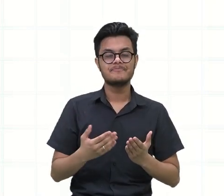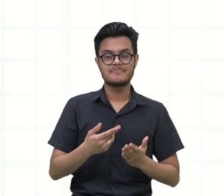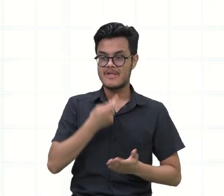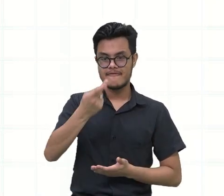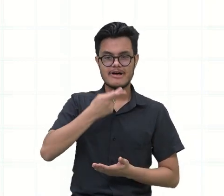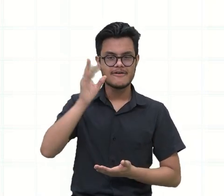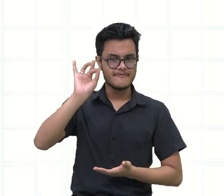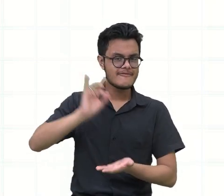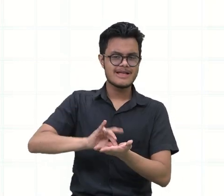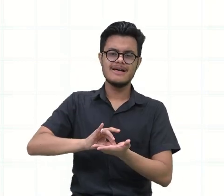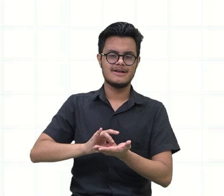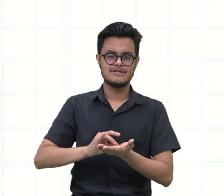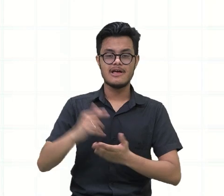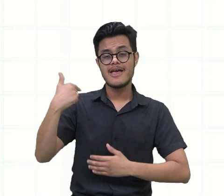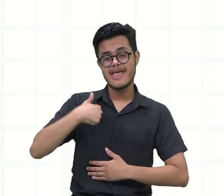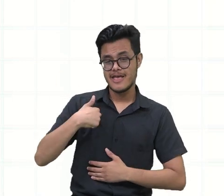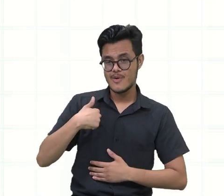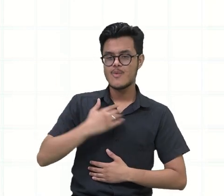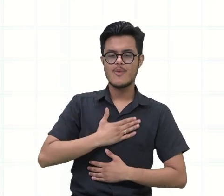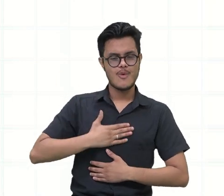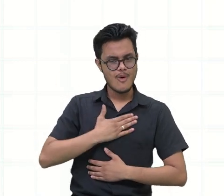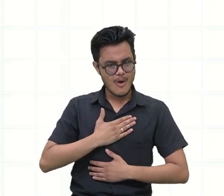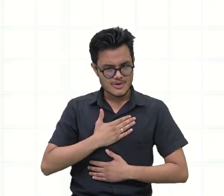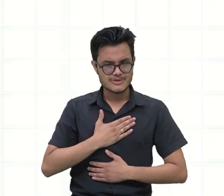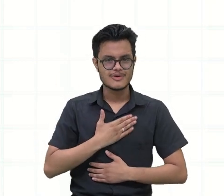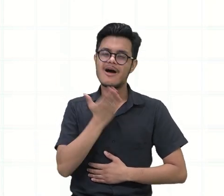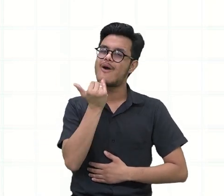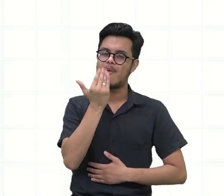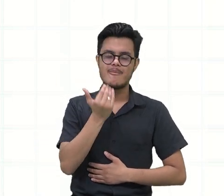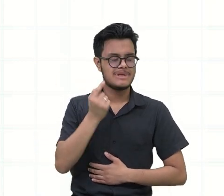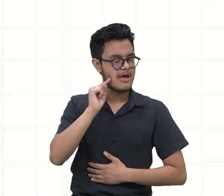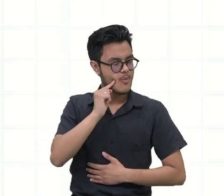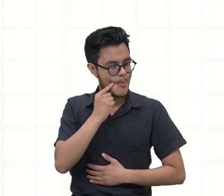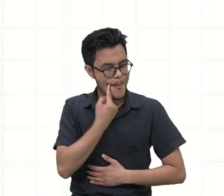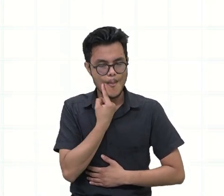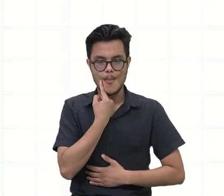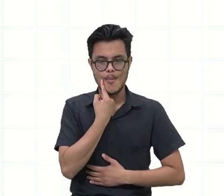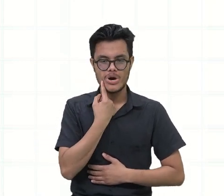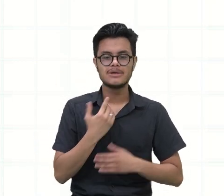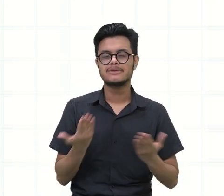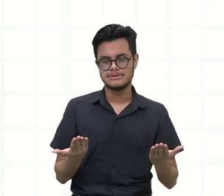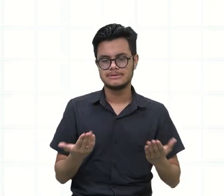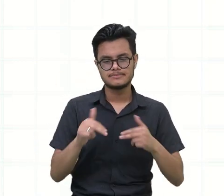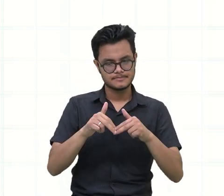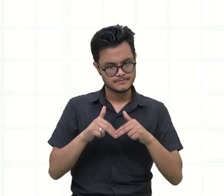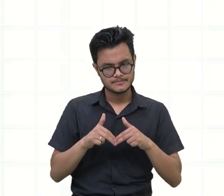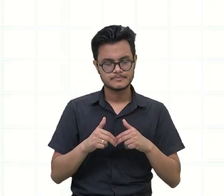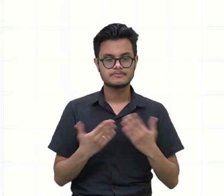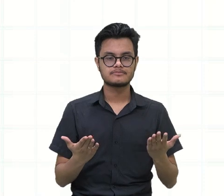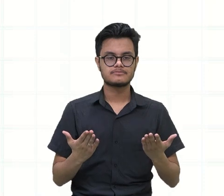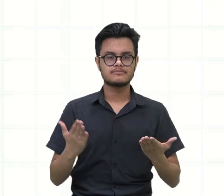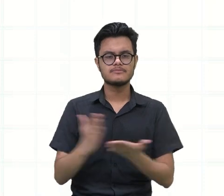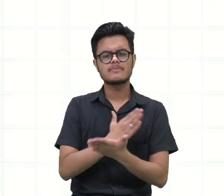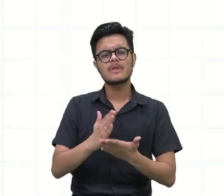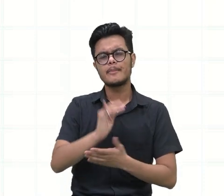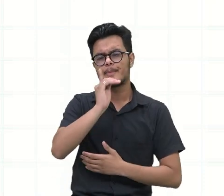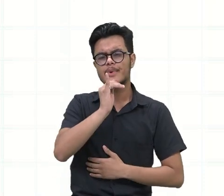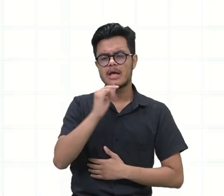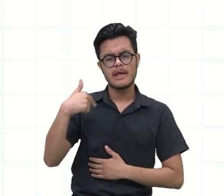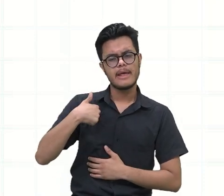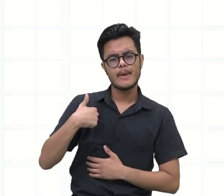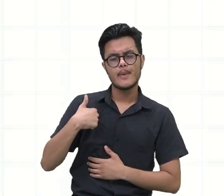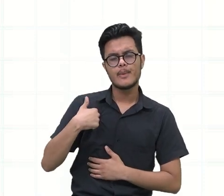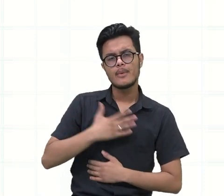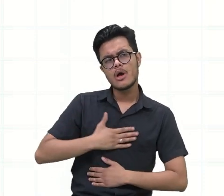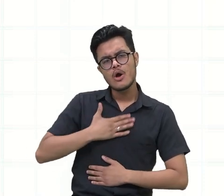que eu gosto, né? Desse tipo de comida. Ou então, gosto de peixe assado, gosto